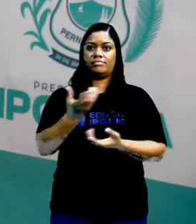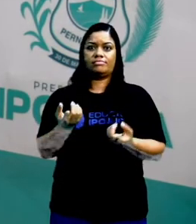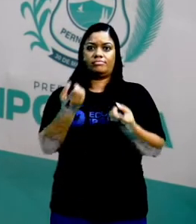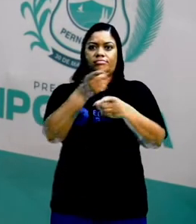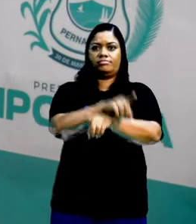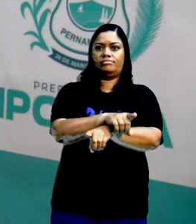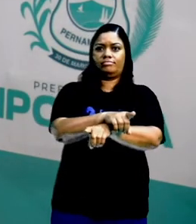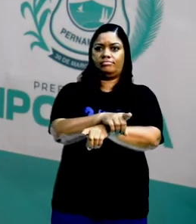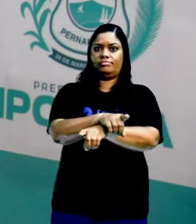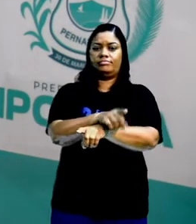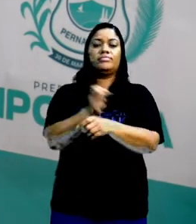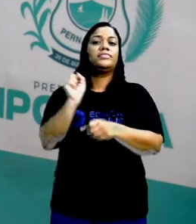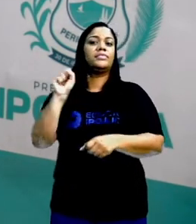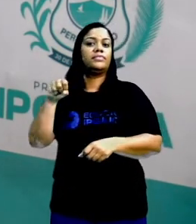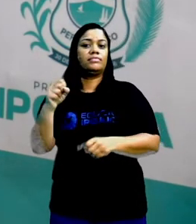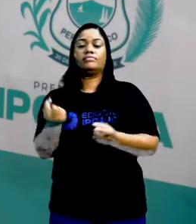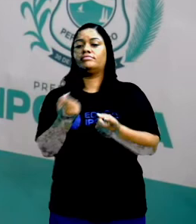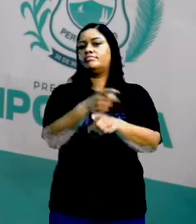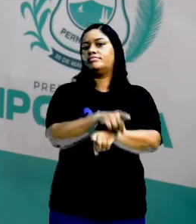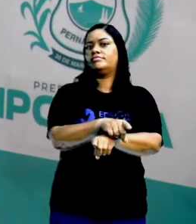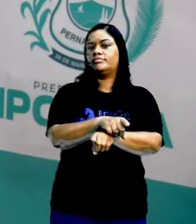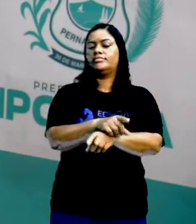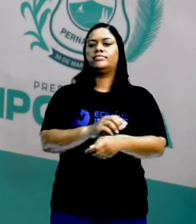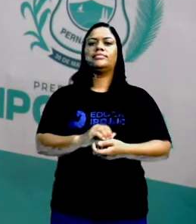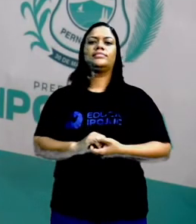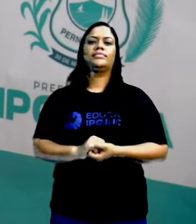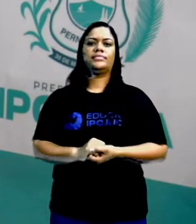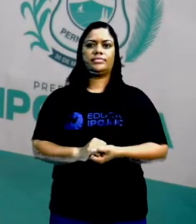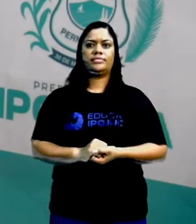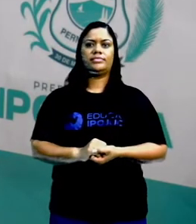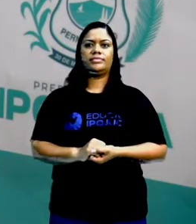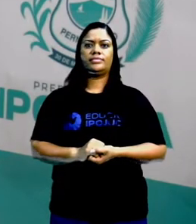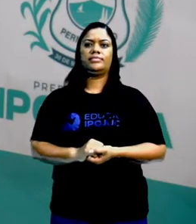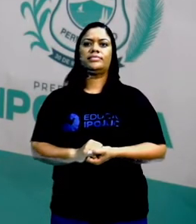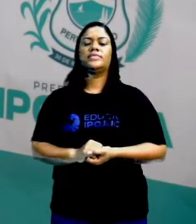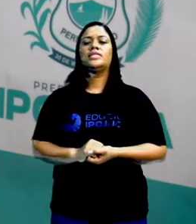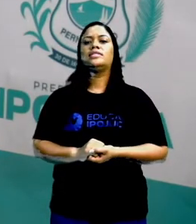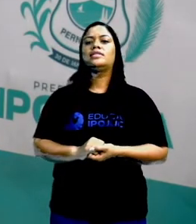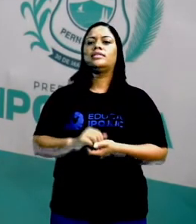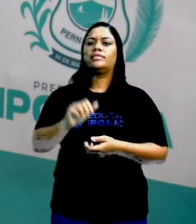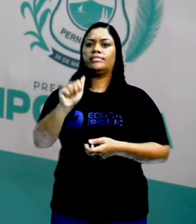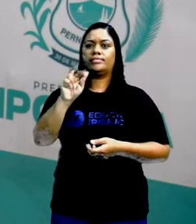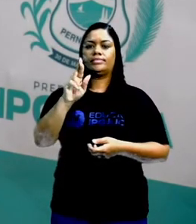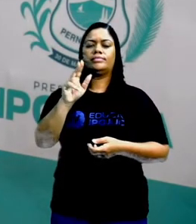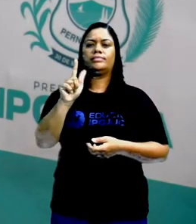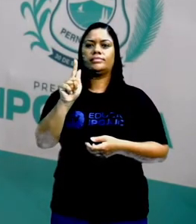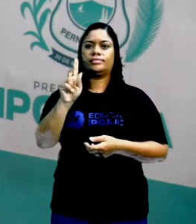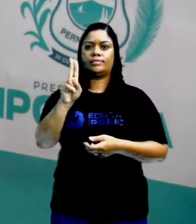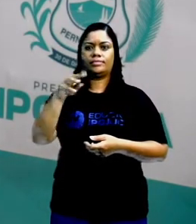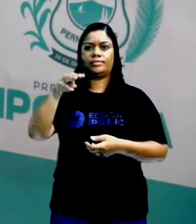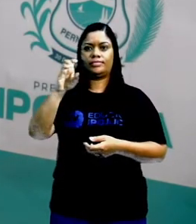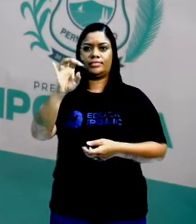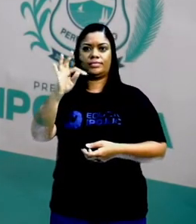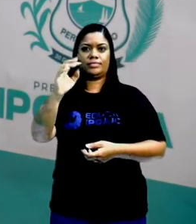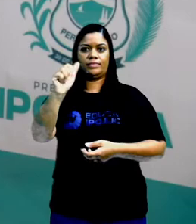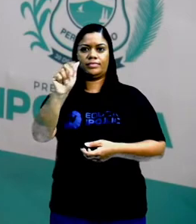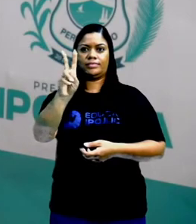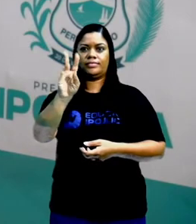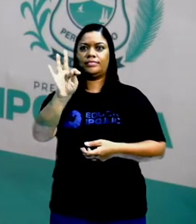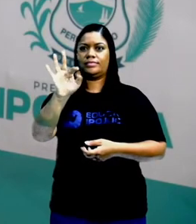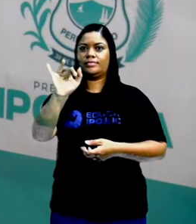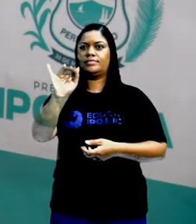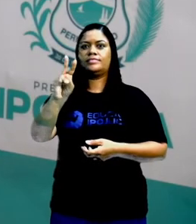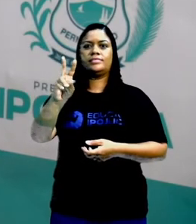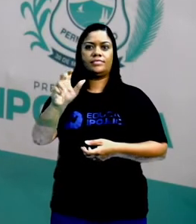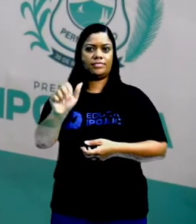contrário àquele tema, tá? E a crônica argumentativa, que são textos onde, né, falam